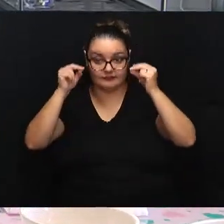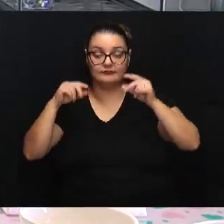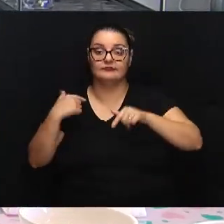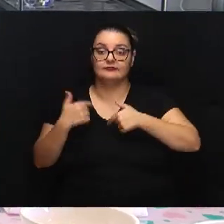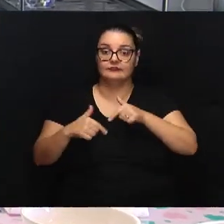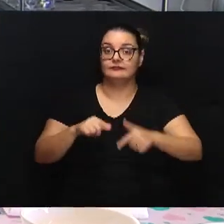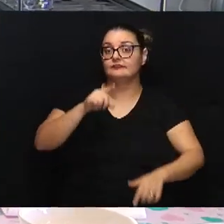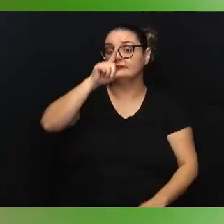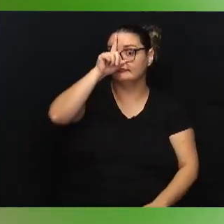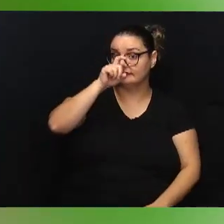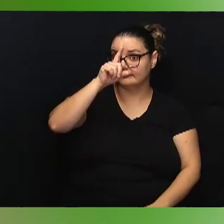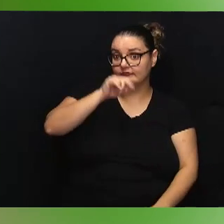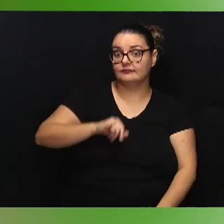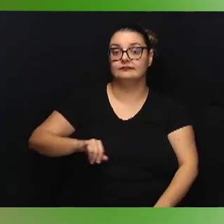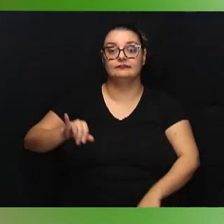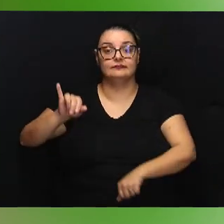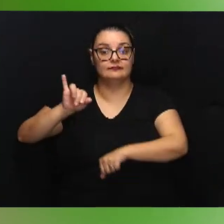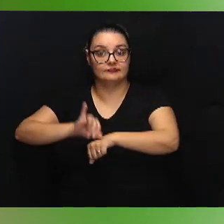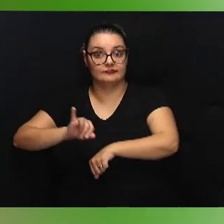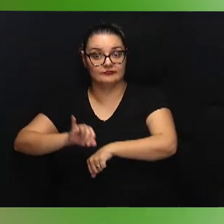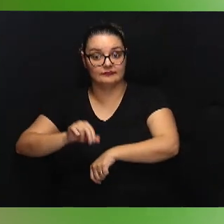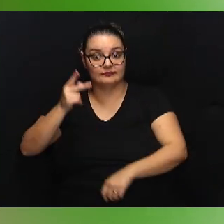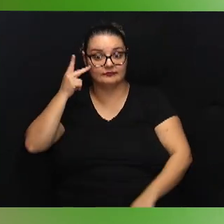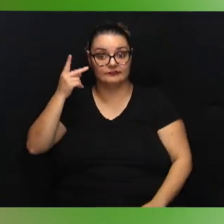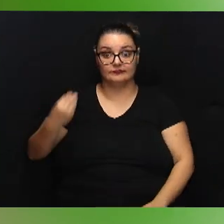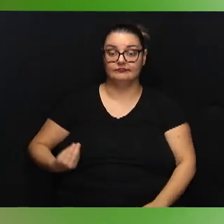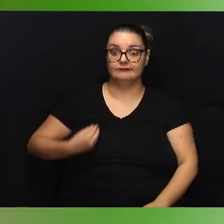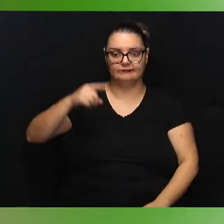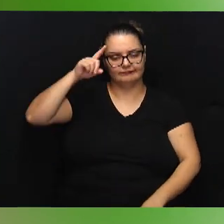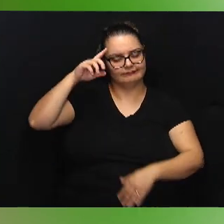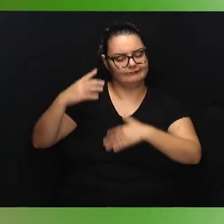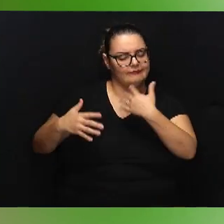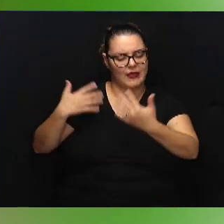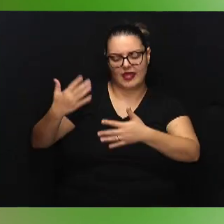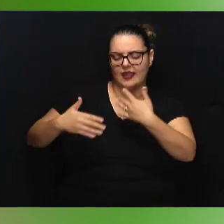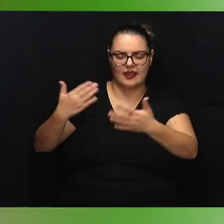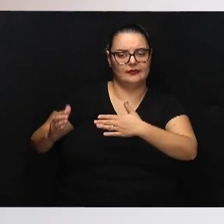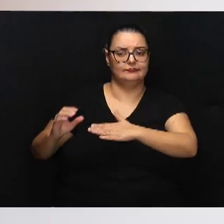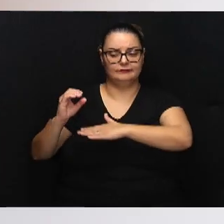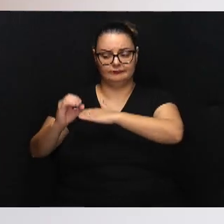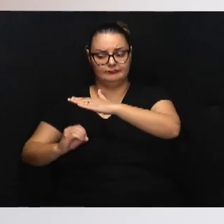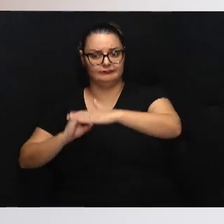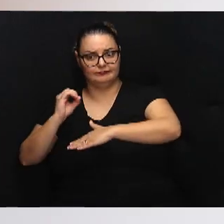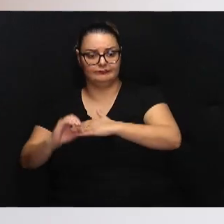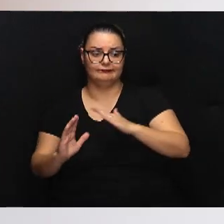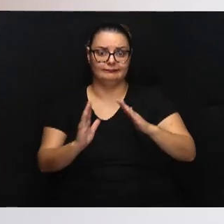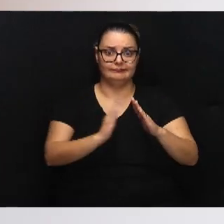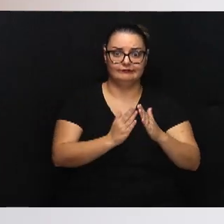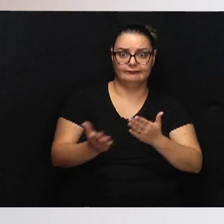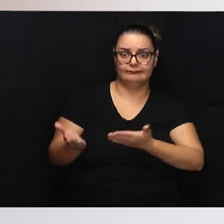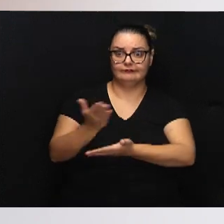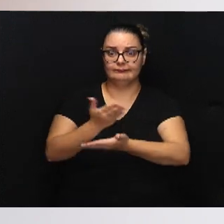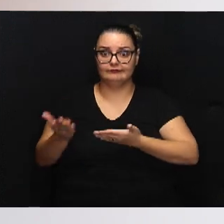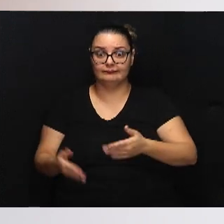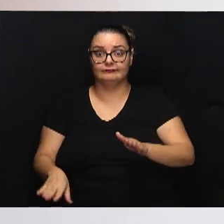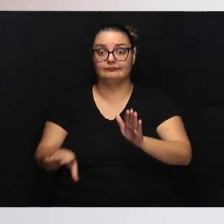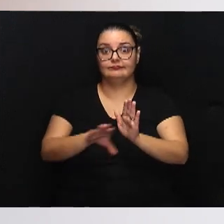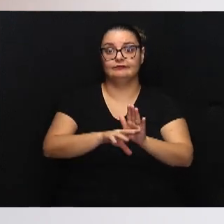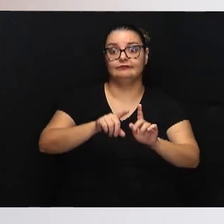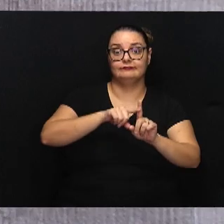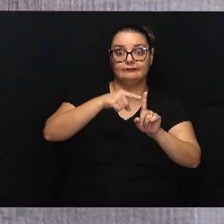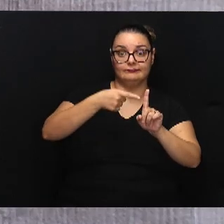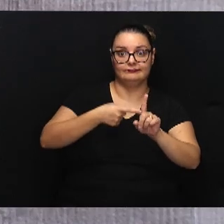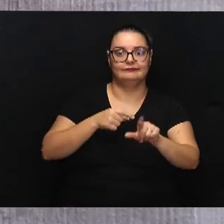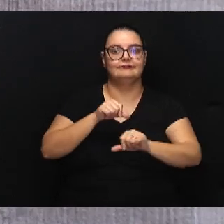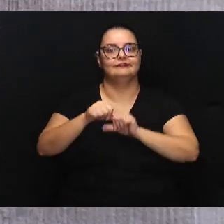na capital paulista e tinha uma vida corrida. Entre plantões e a casa, veio a maternidade, que mudou a sua